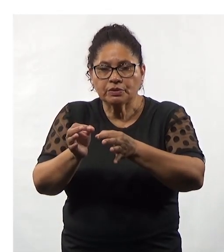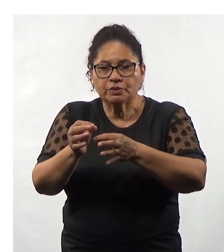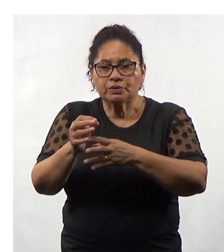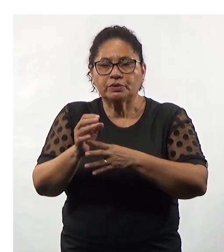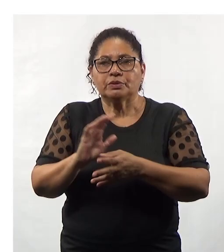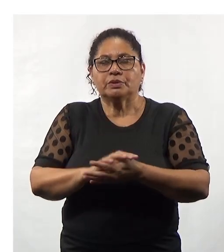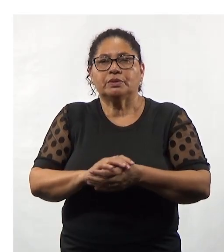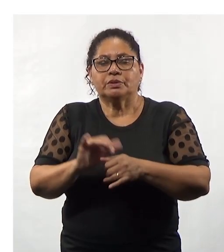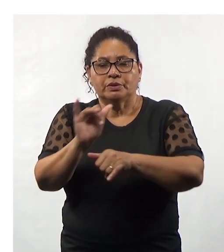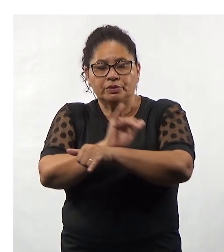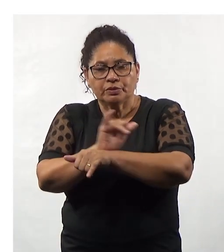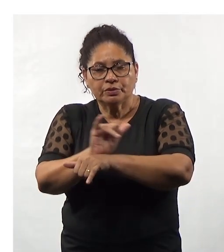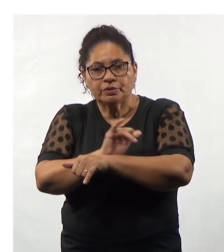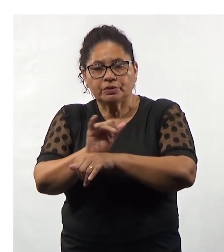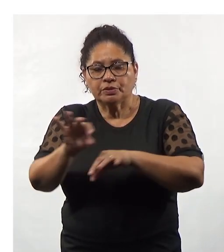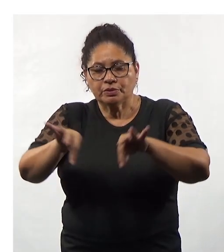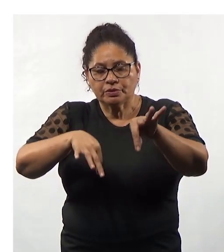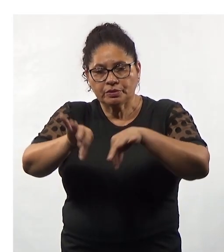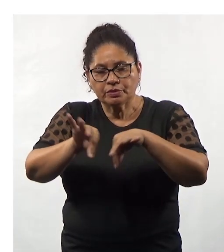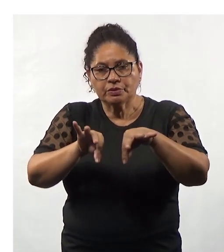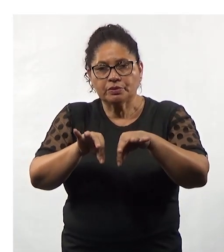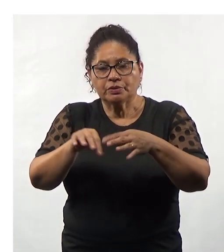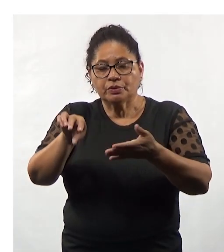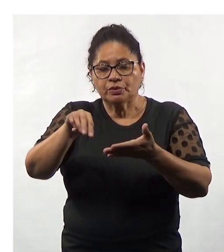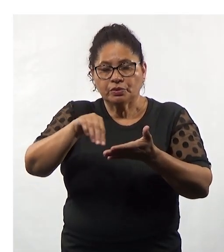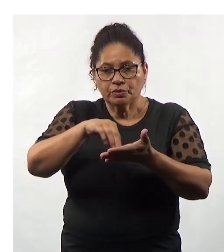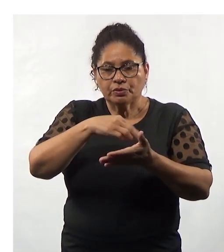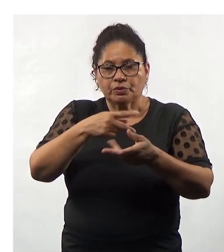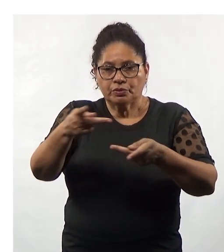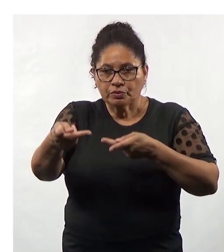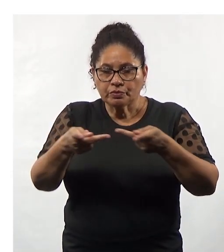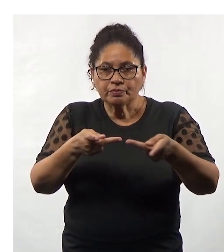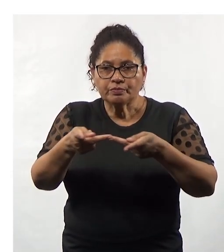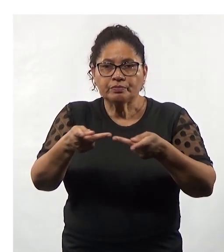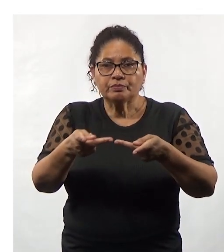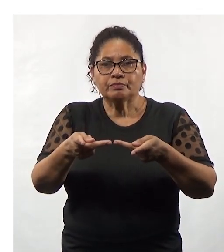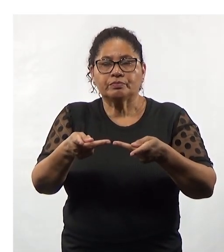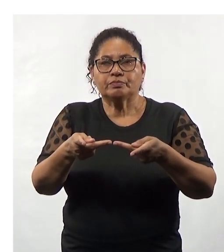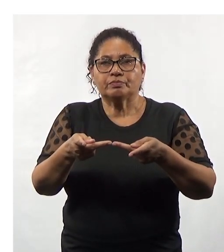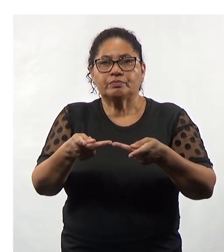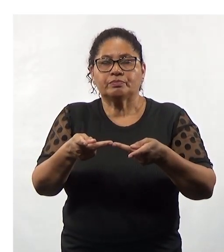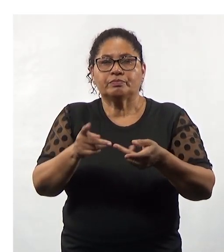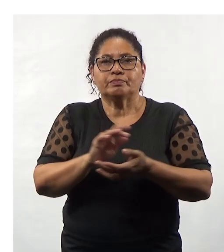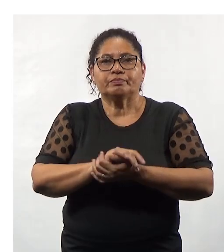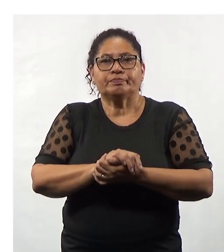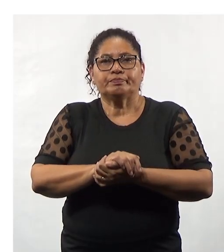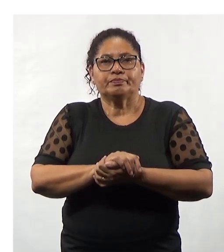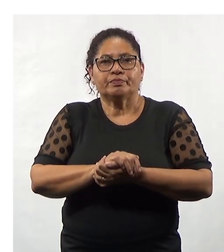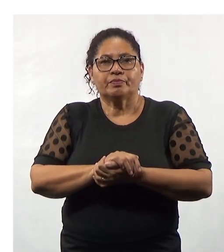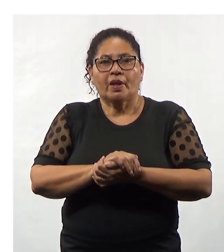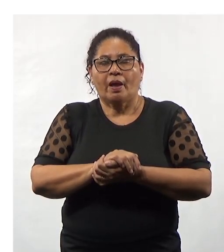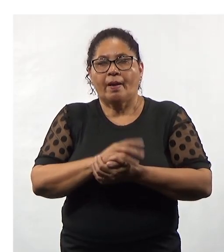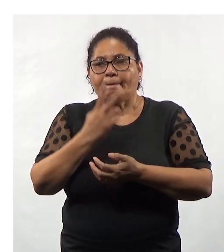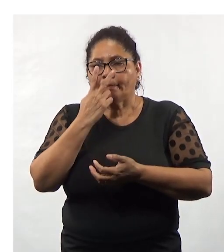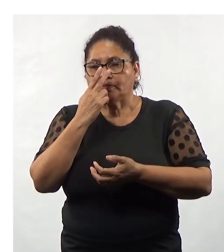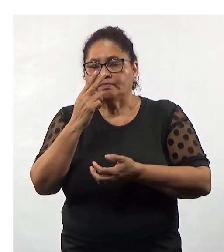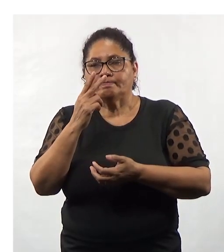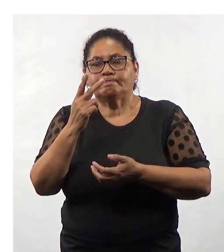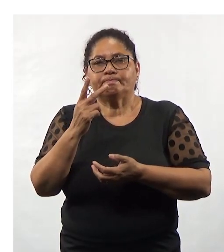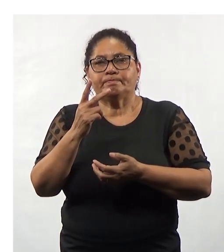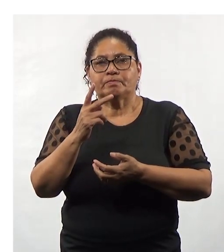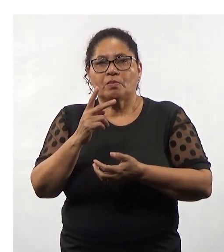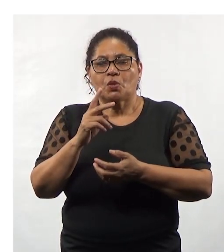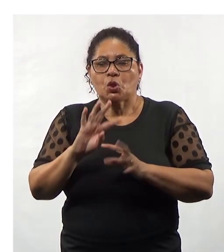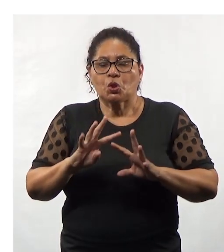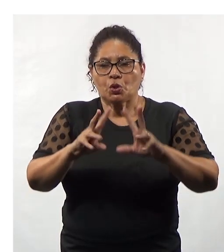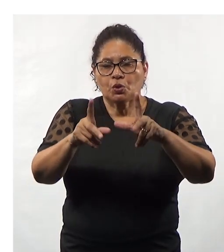gestão estratégica, planejamento ou escritório de projetos, olha aí o escritório de projetos aparecendo. Então, toda instituição